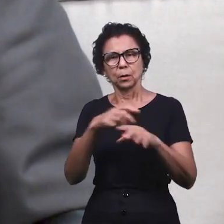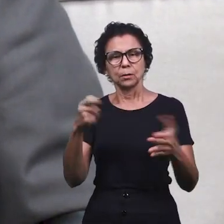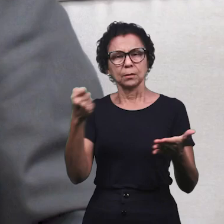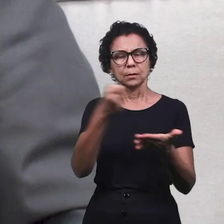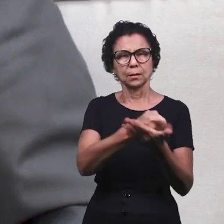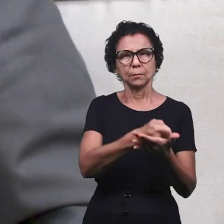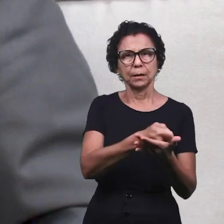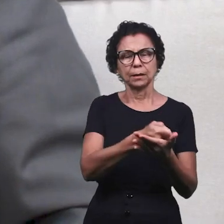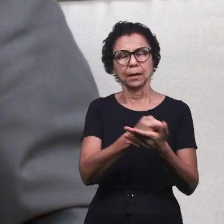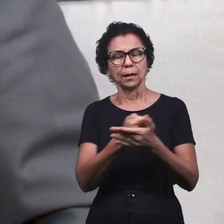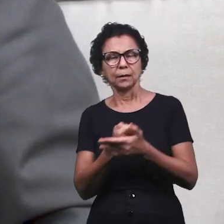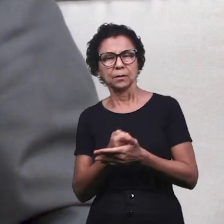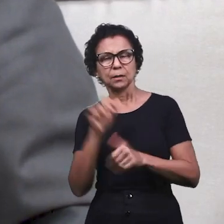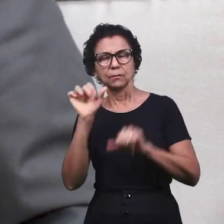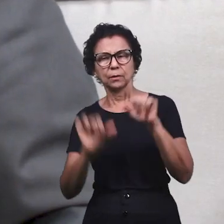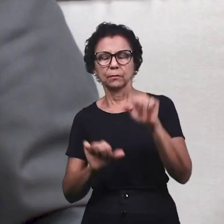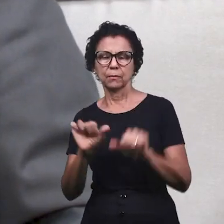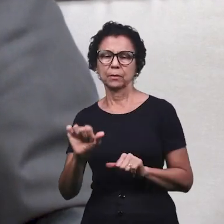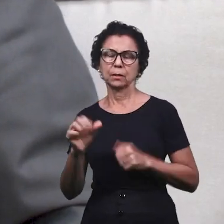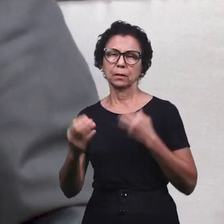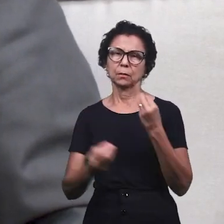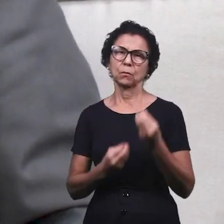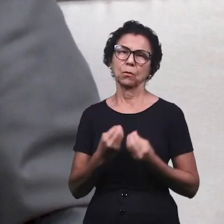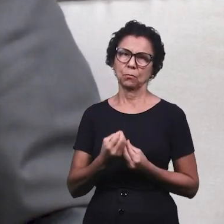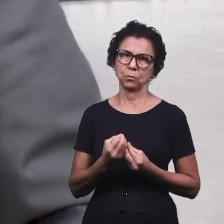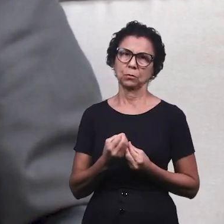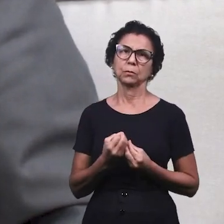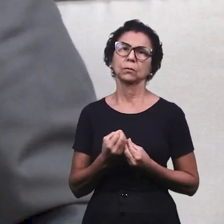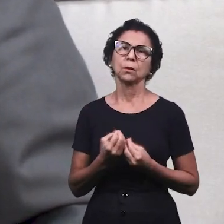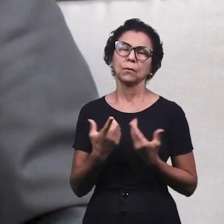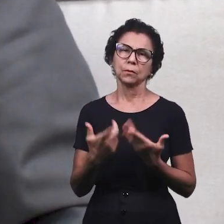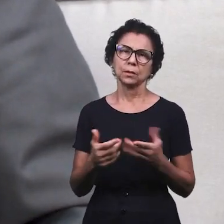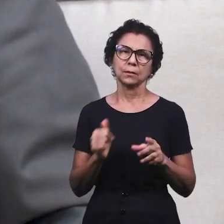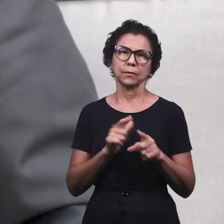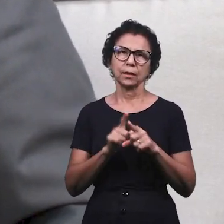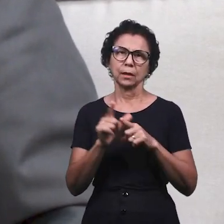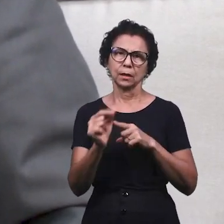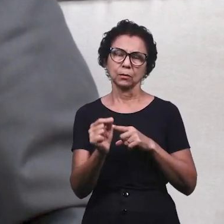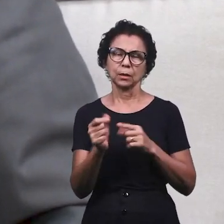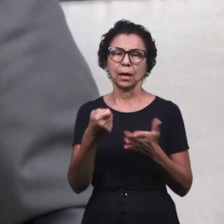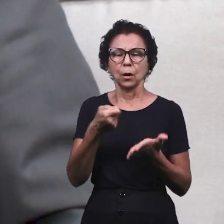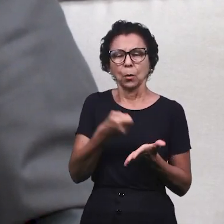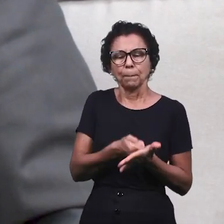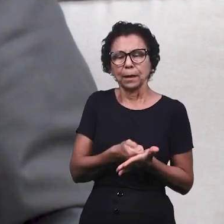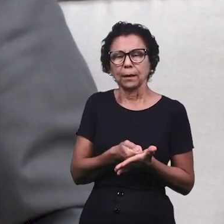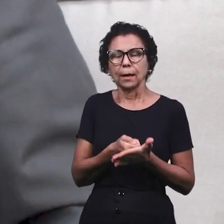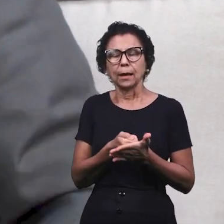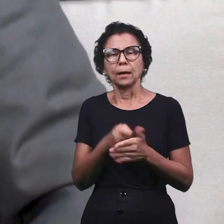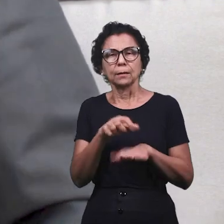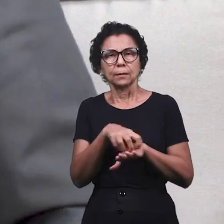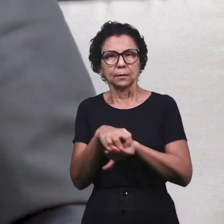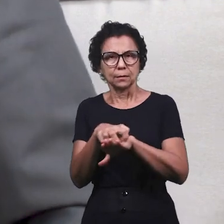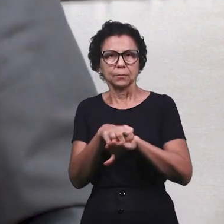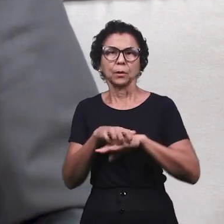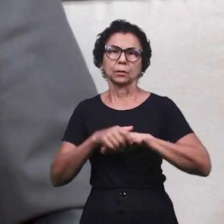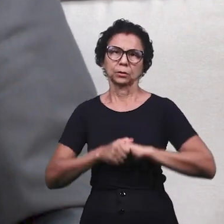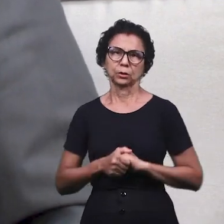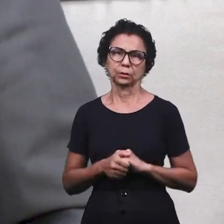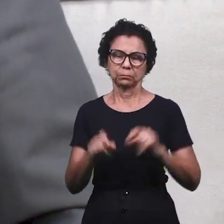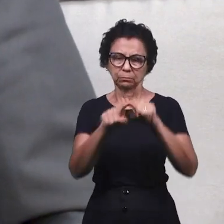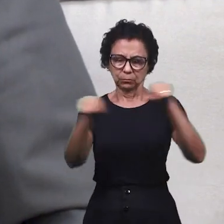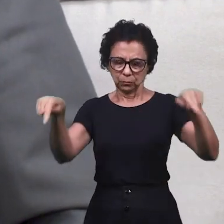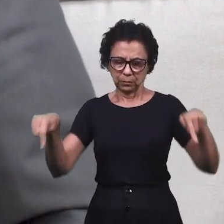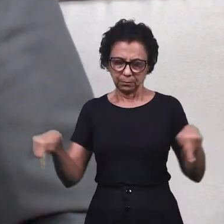a ovação do container de acordo com a sua necessidade no local de exportação. Muitas coisas têm que ser